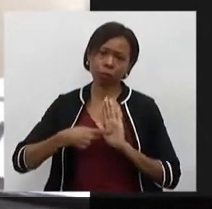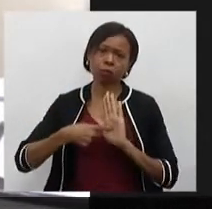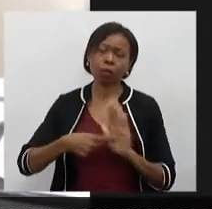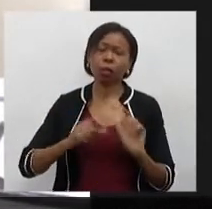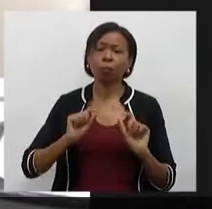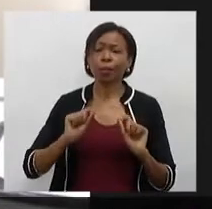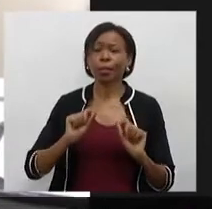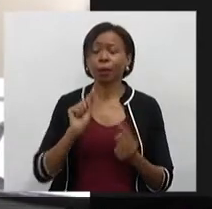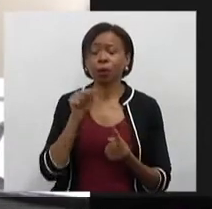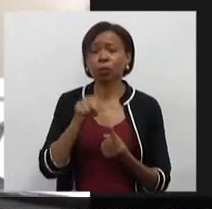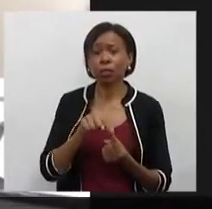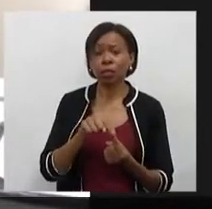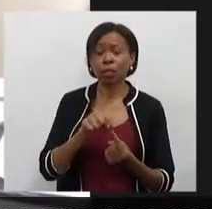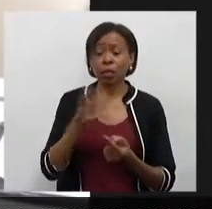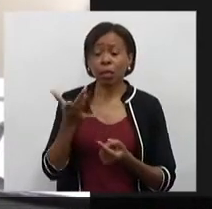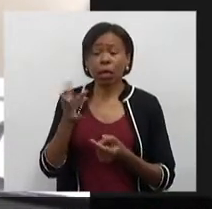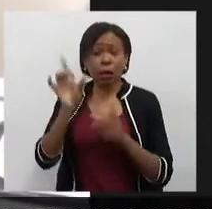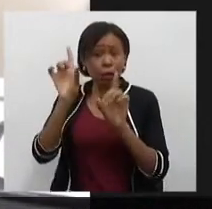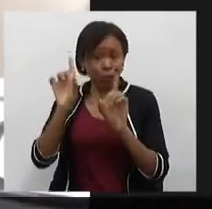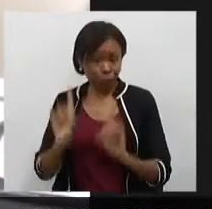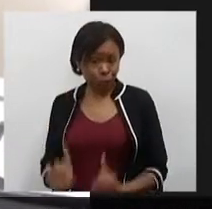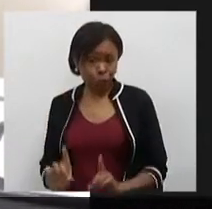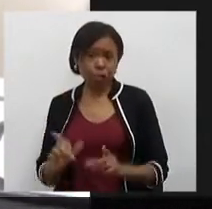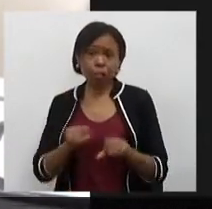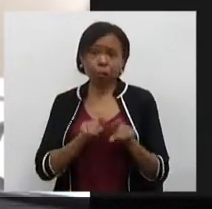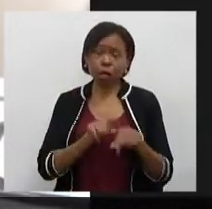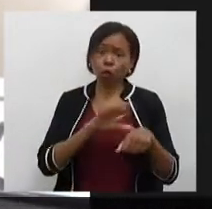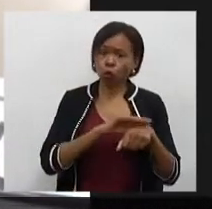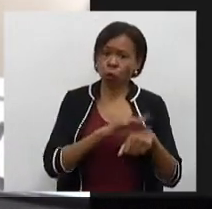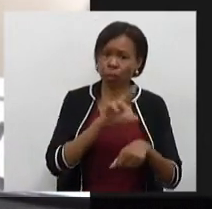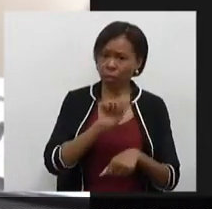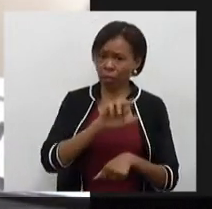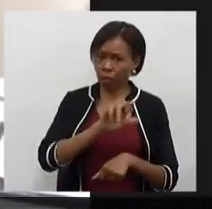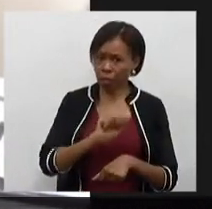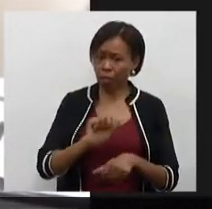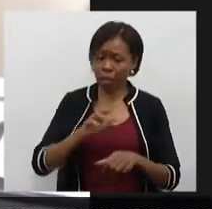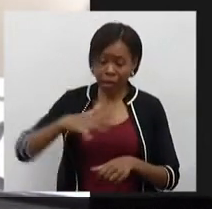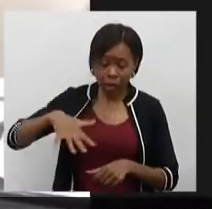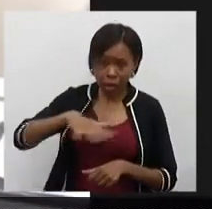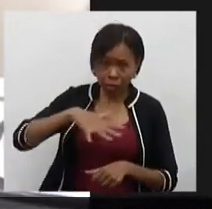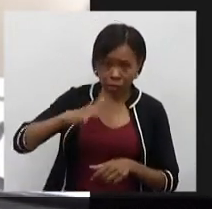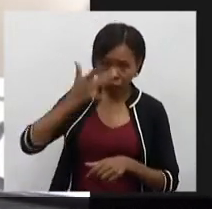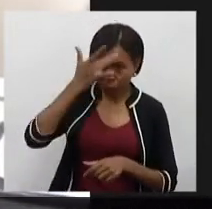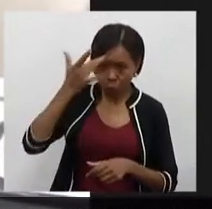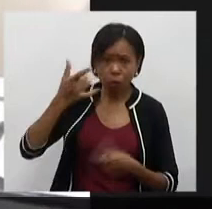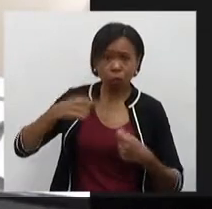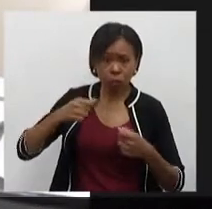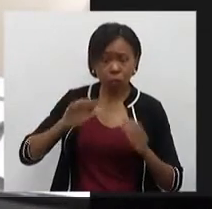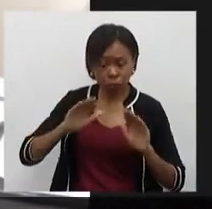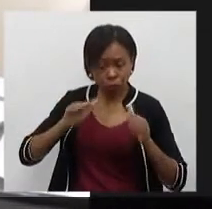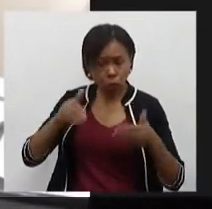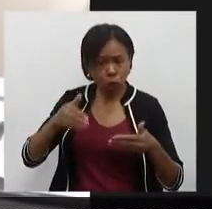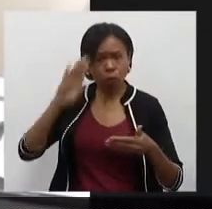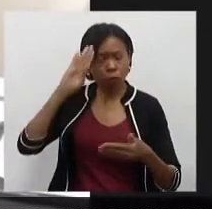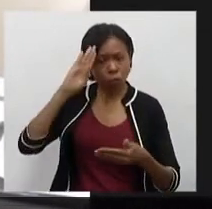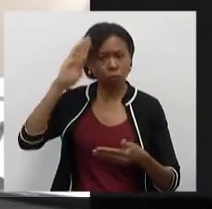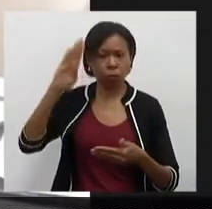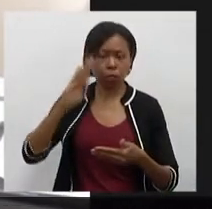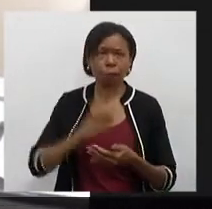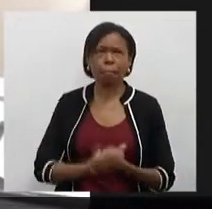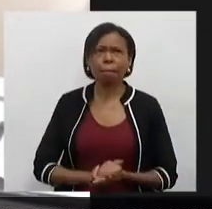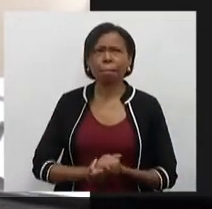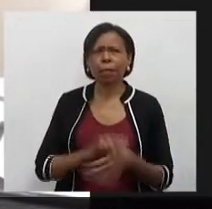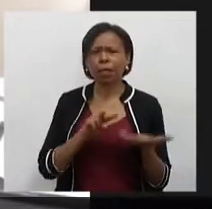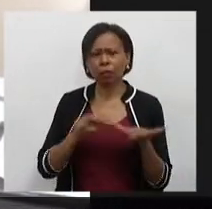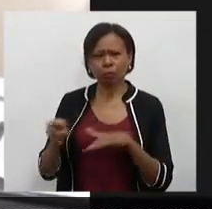deficiência, doenças raras, sejam realmente, recebam esse tratamento prioritário. Na semana passada, deputado Wendel, nós